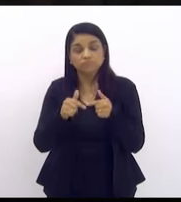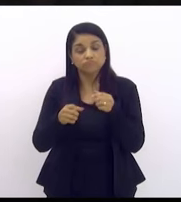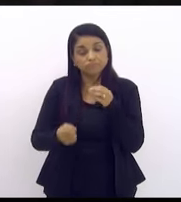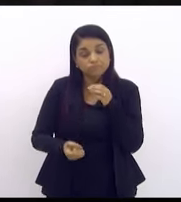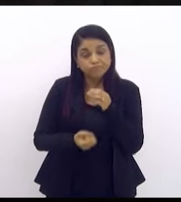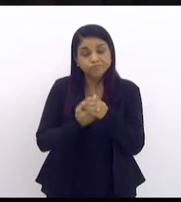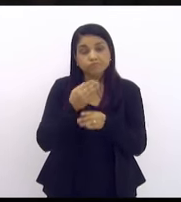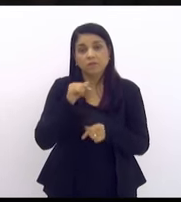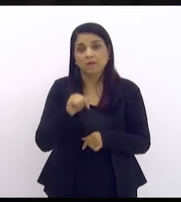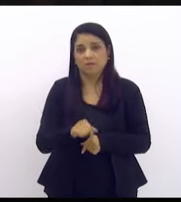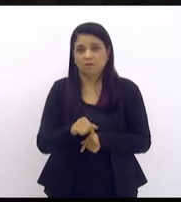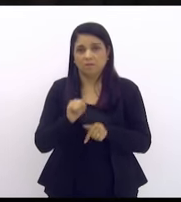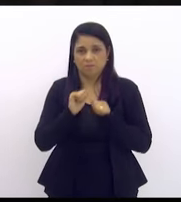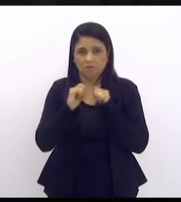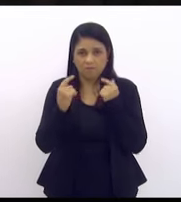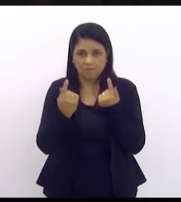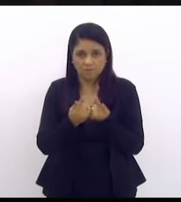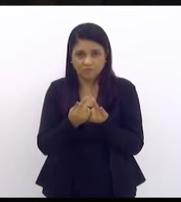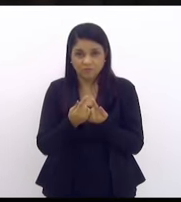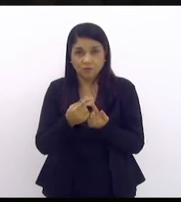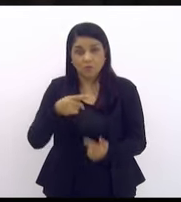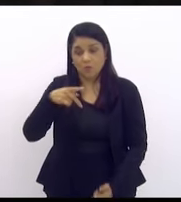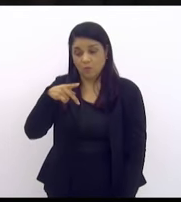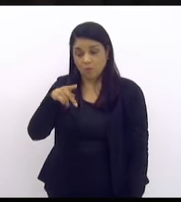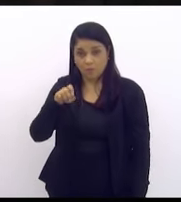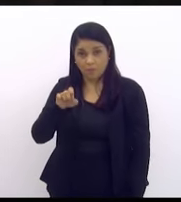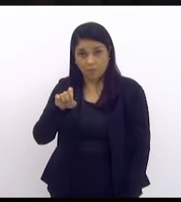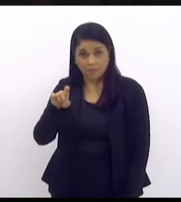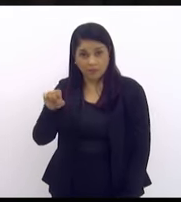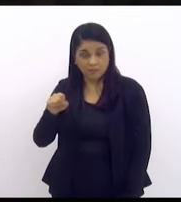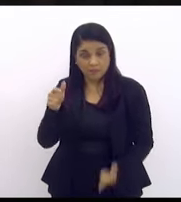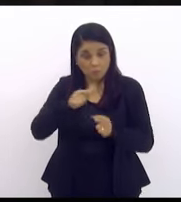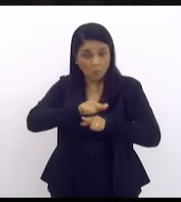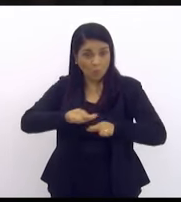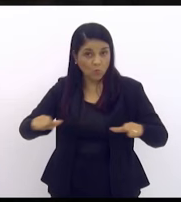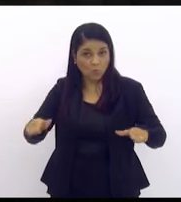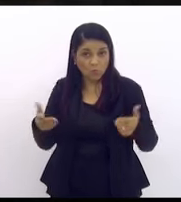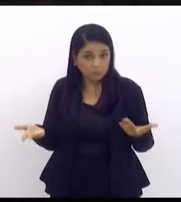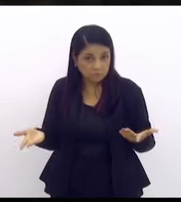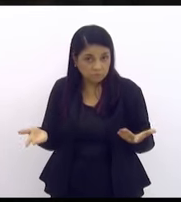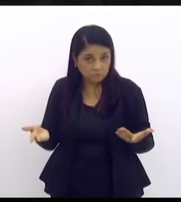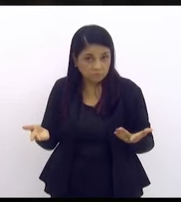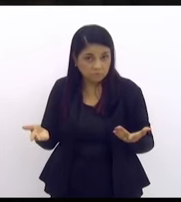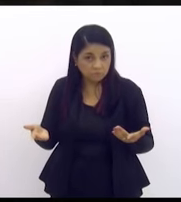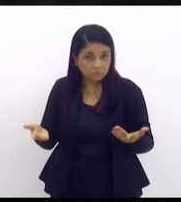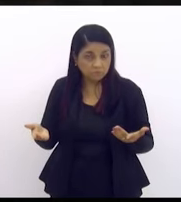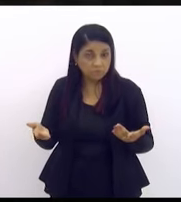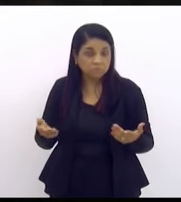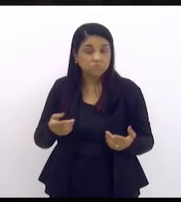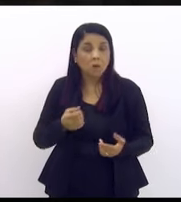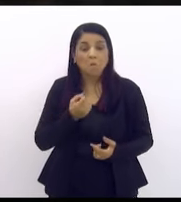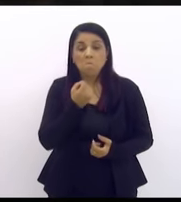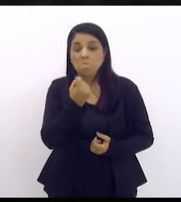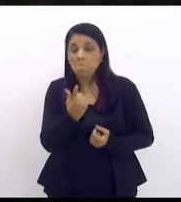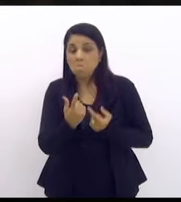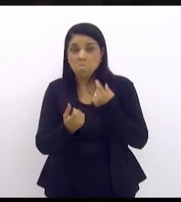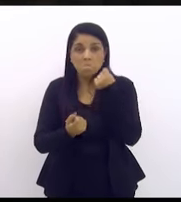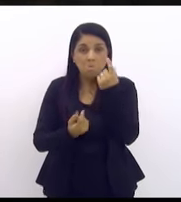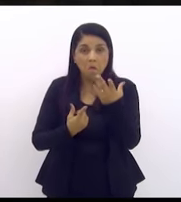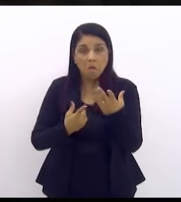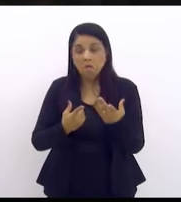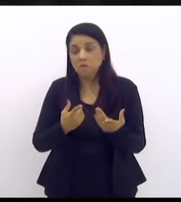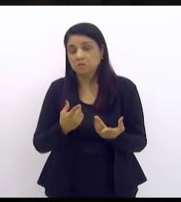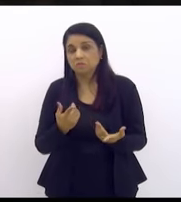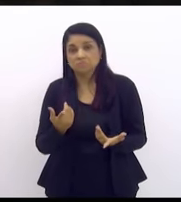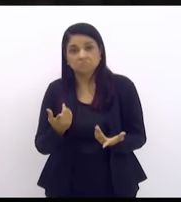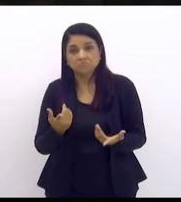nessa casa? Pois o PEDES está vazio. O PEDES ele tem muitos poucos elementos a acrescentar. É,